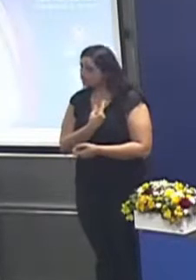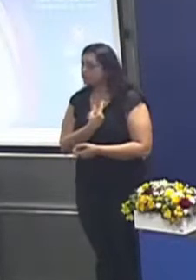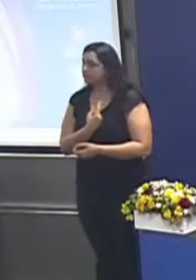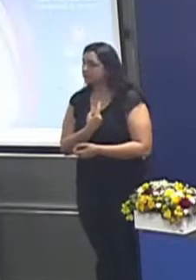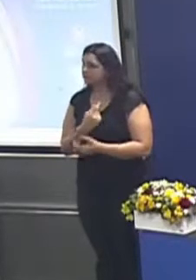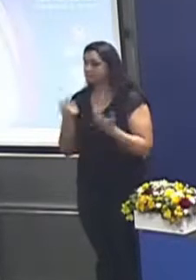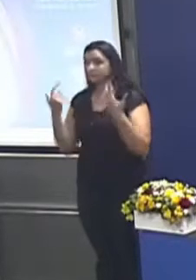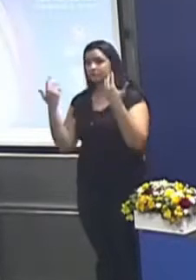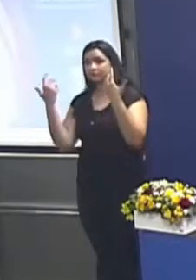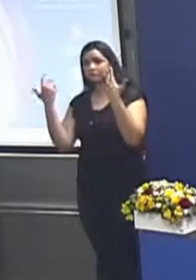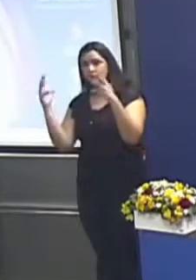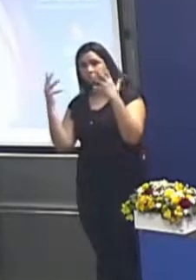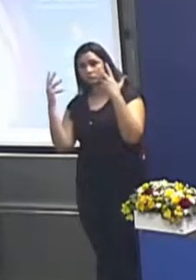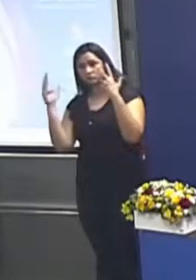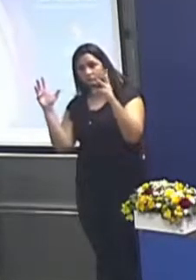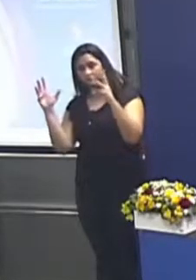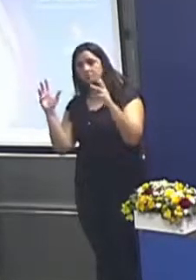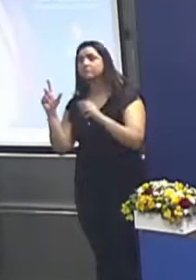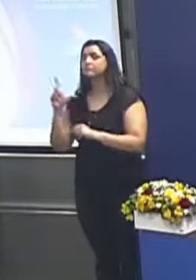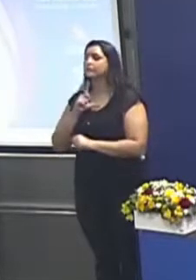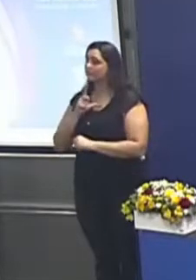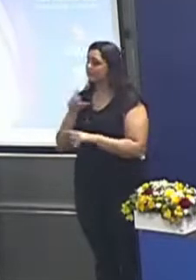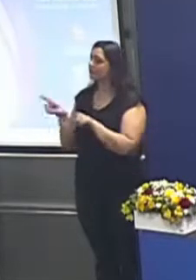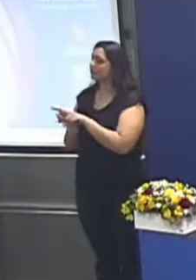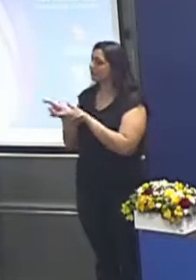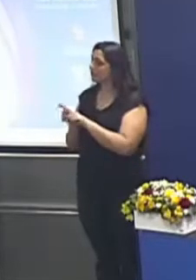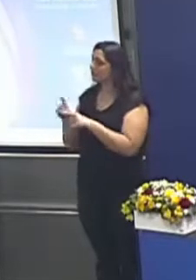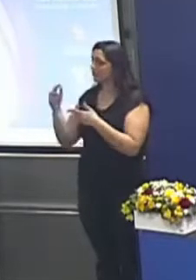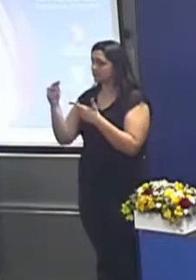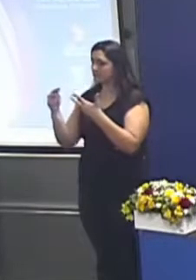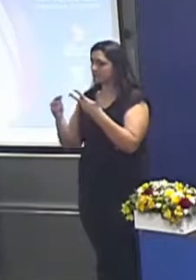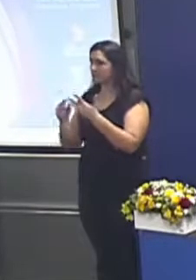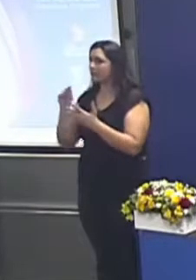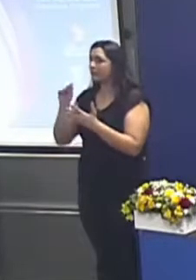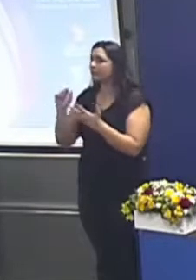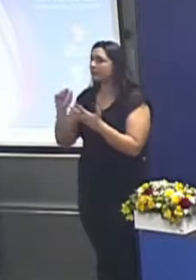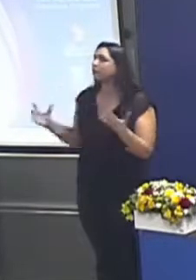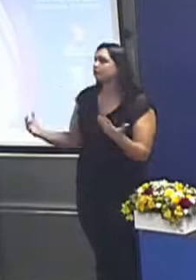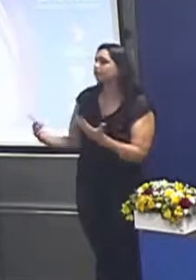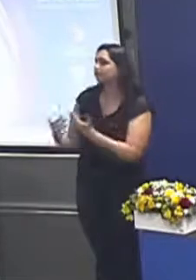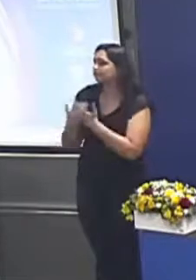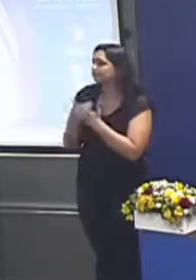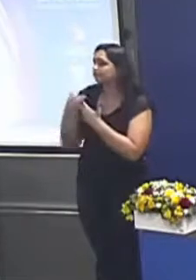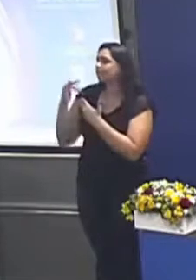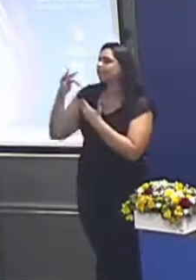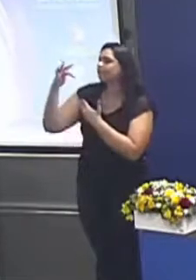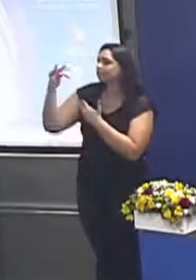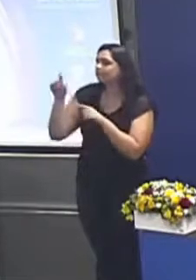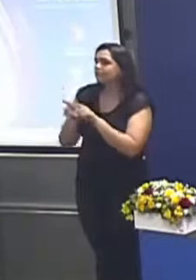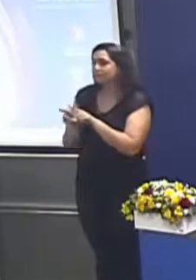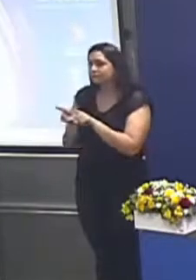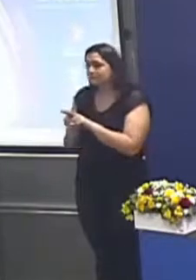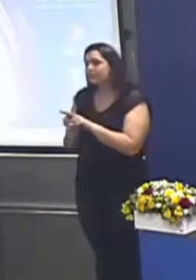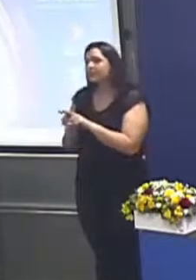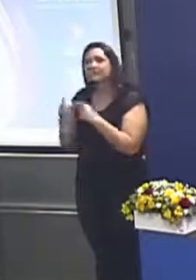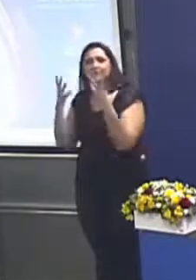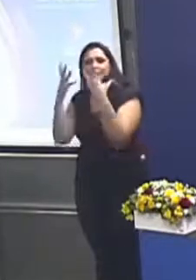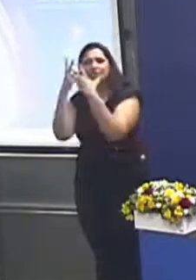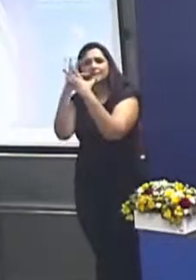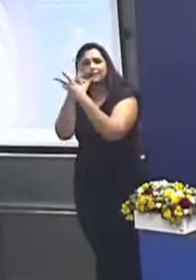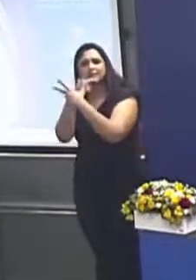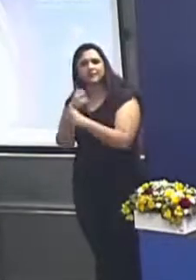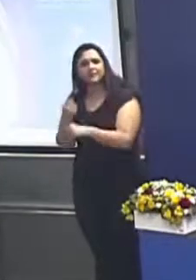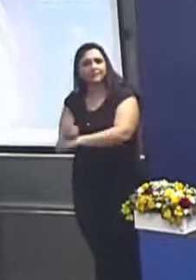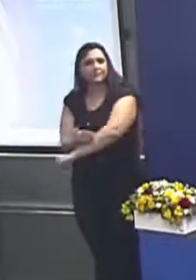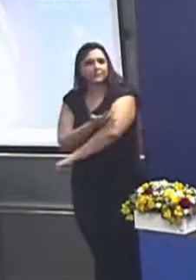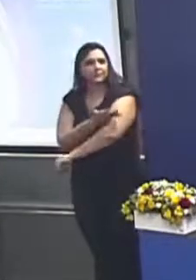uma comemoração, tem essa perspectiva dos afetos apresentados, e quanto foi lindo e